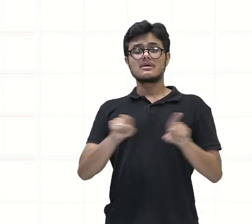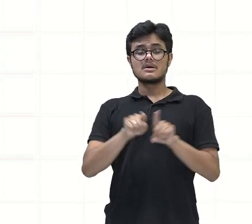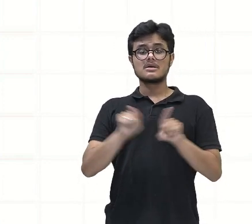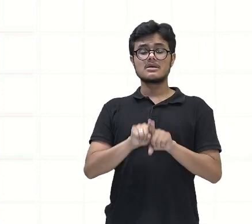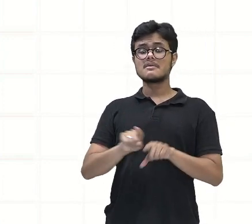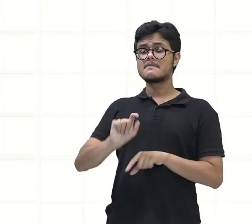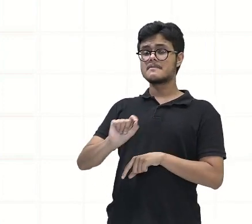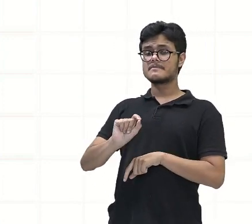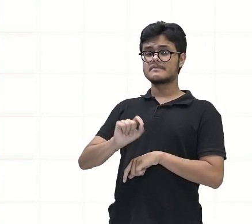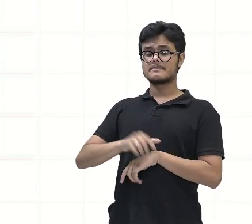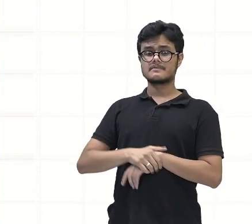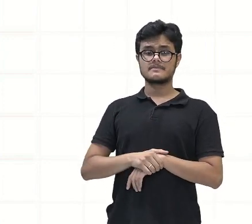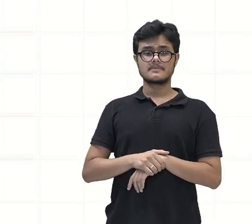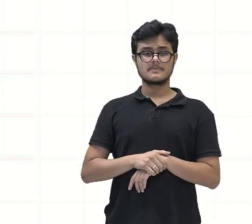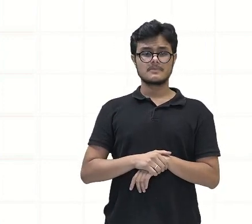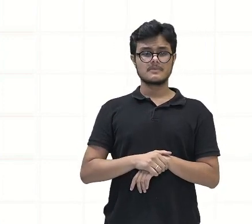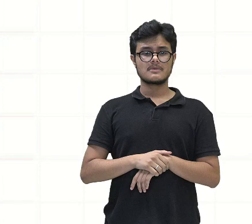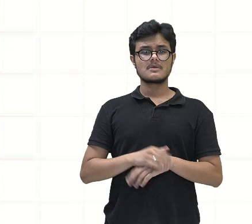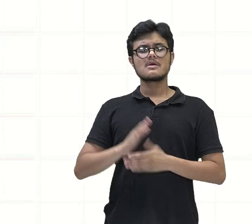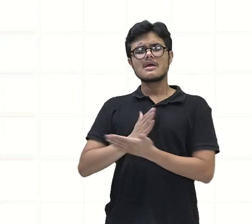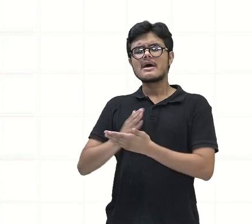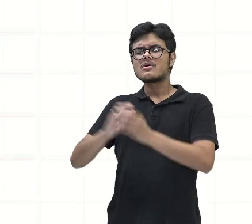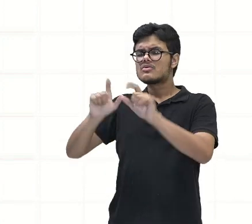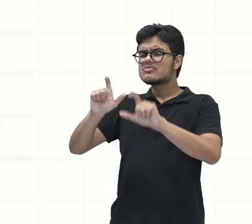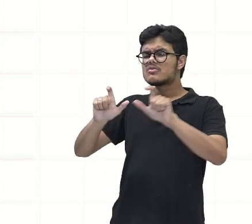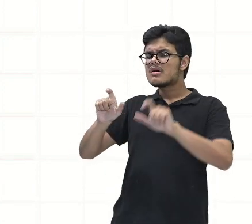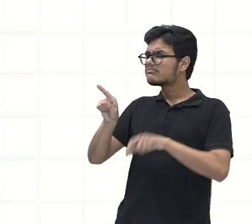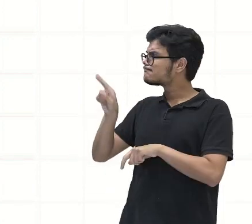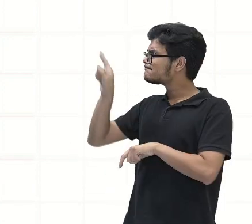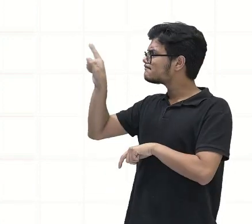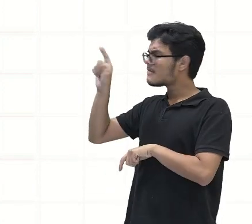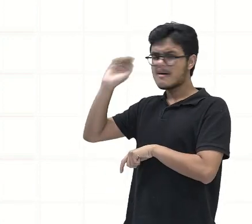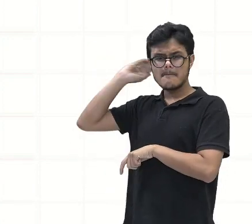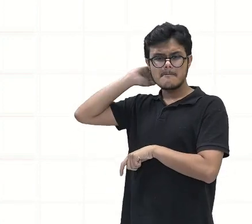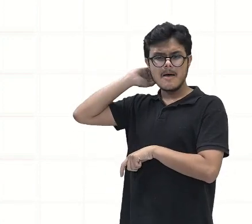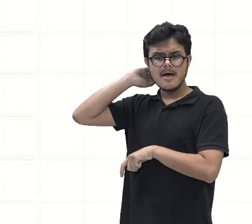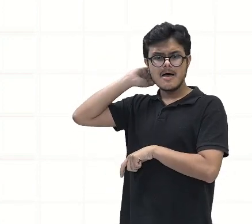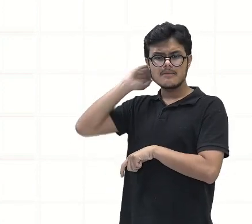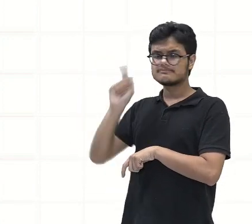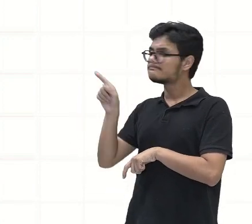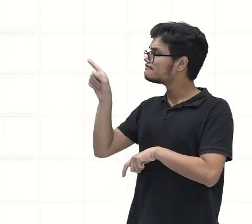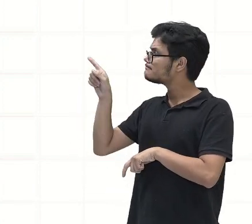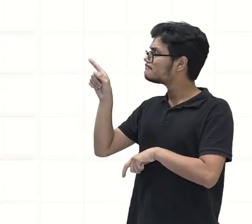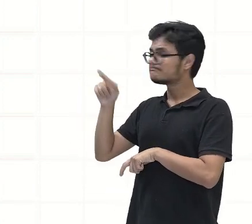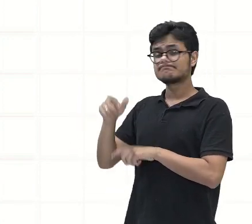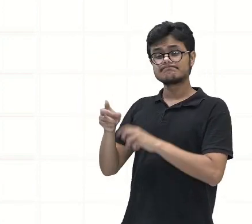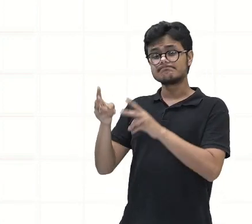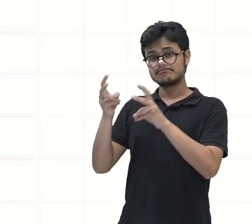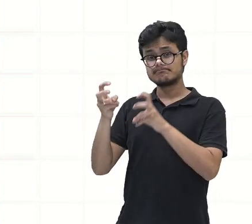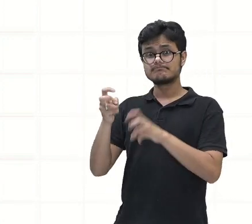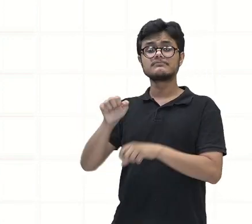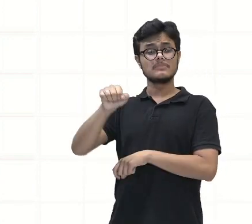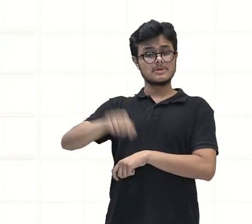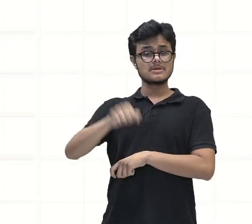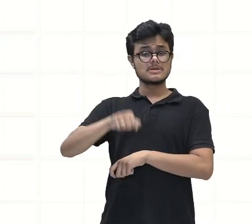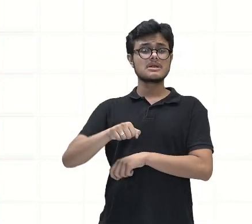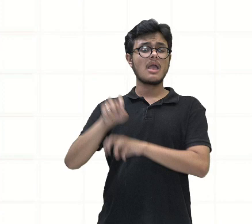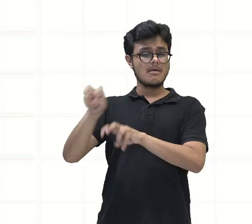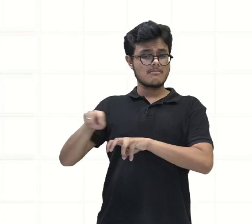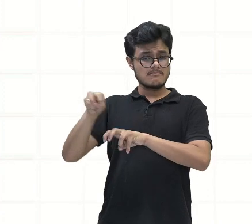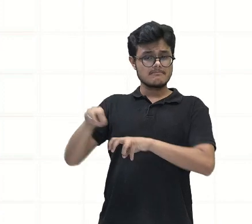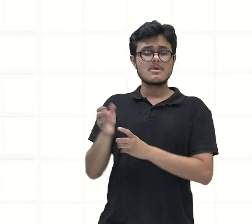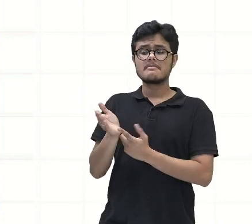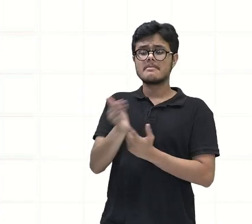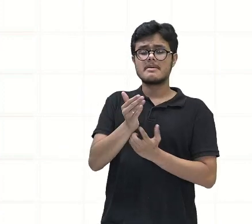aqui nessa parte do Pará onde a gente vai observar também o a a área